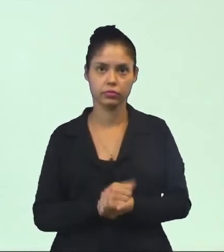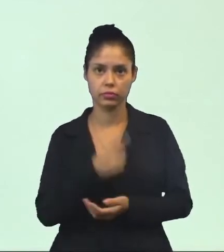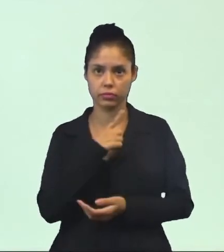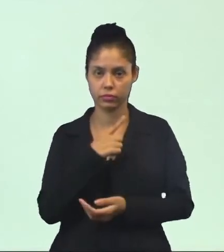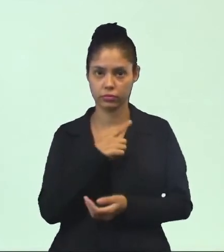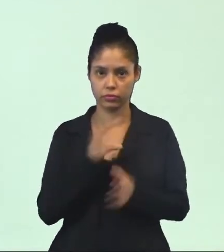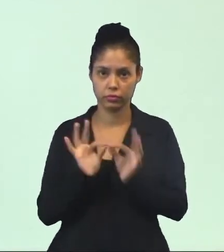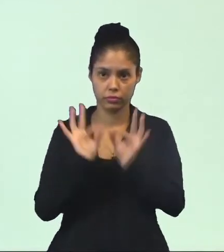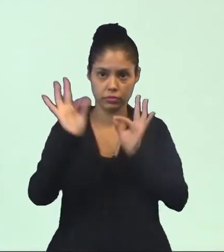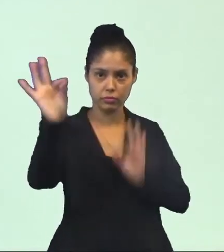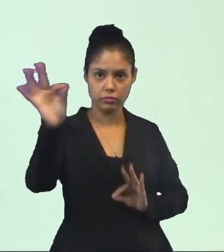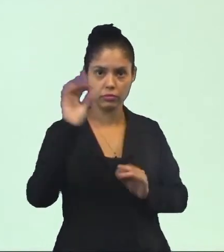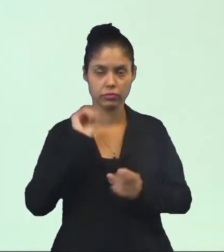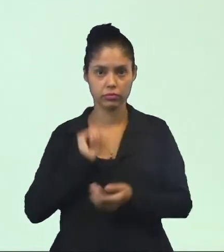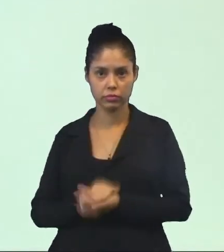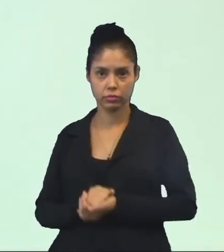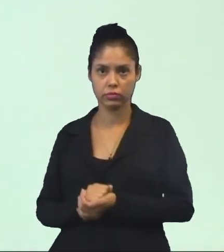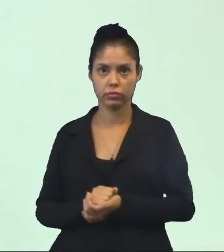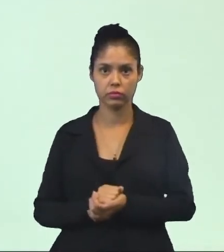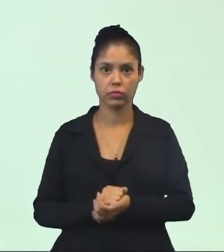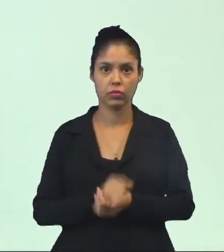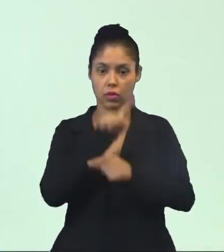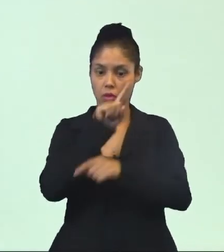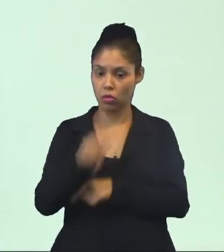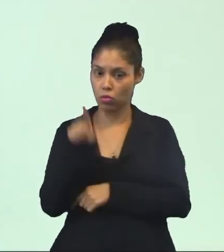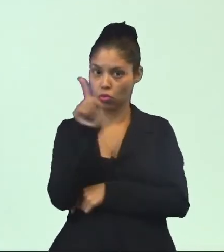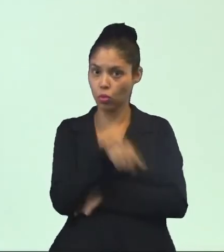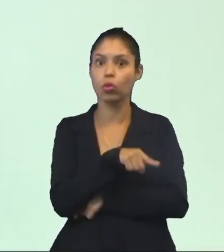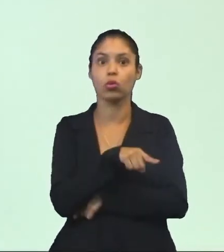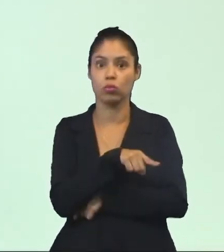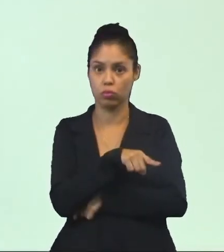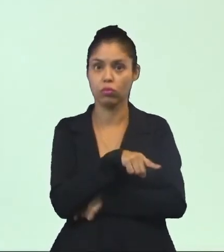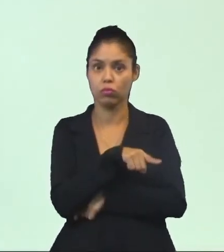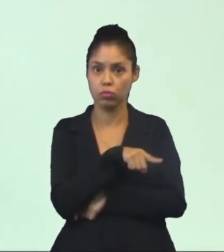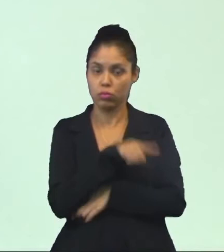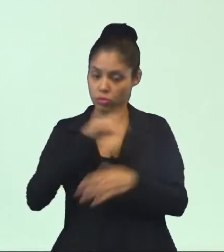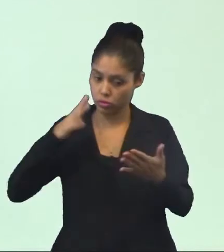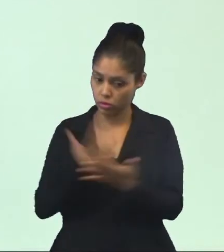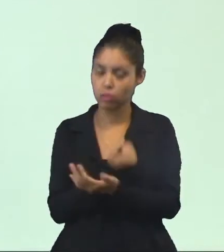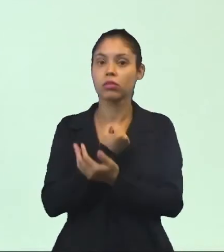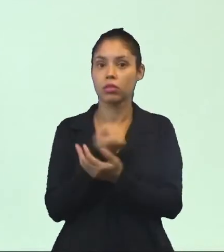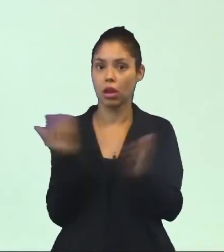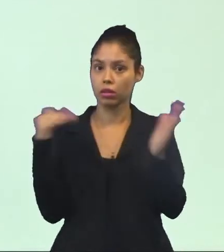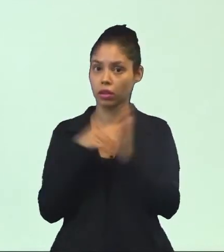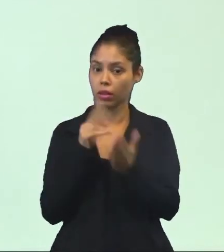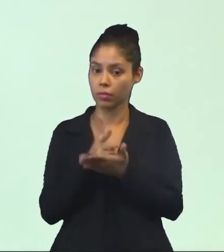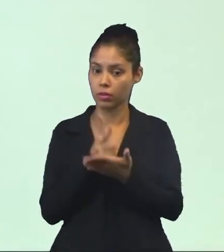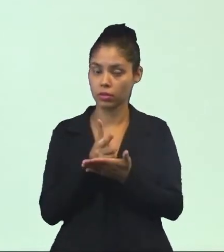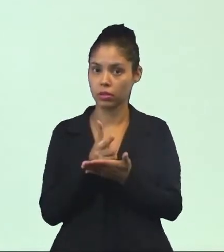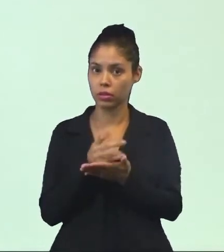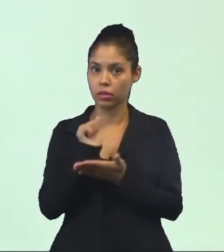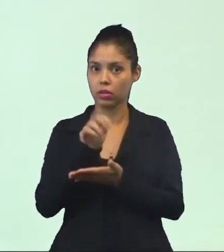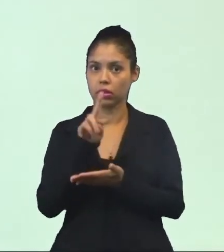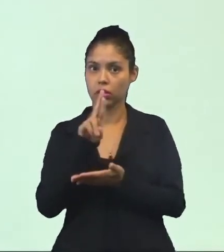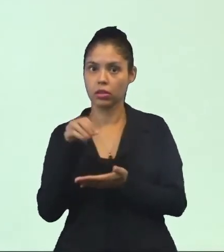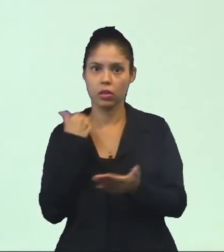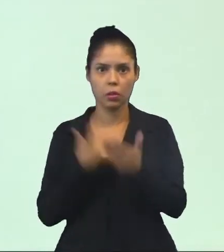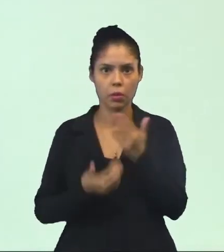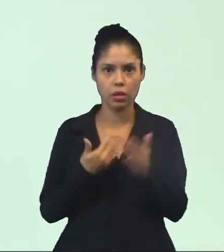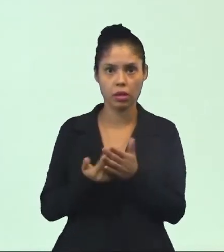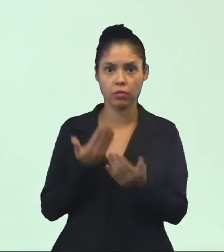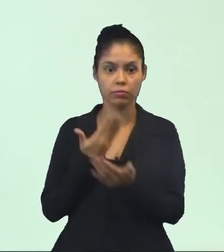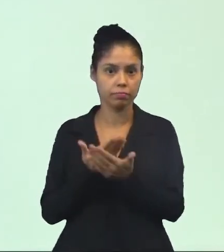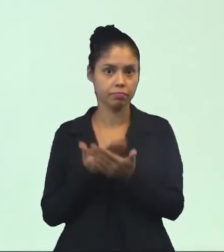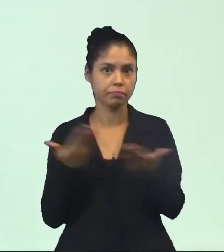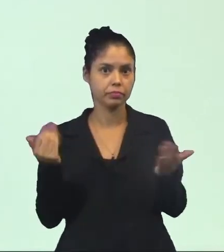um distanciamento, não é, neutro na abordagem religiosa, de tal maneira que até quem não tem religião, caramba, eu não quero perder essa aula,